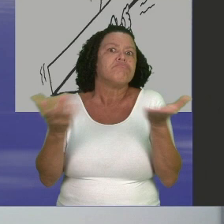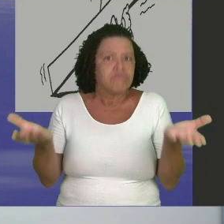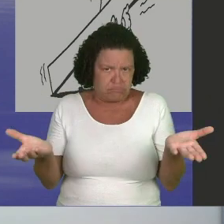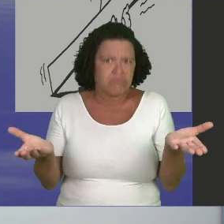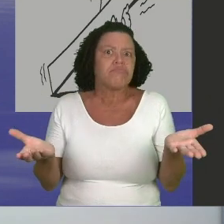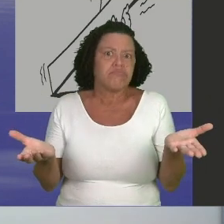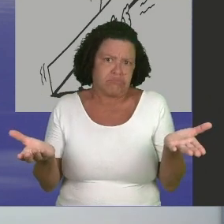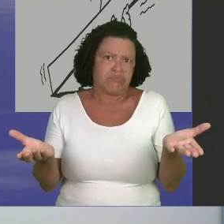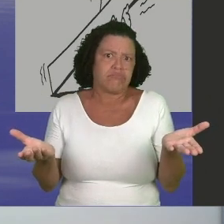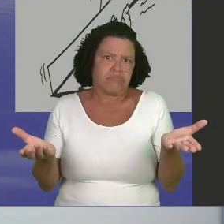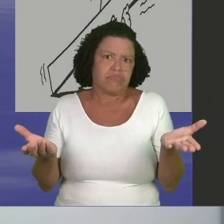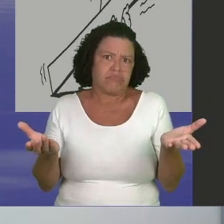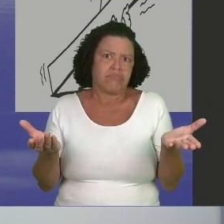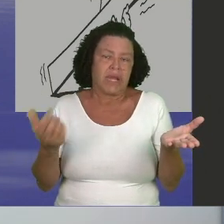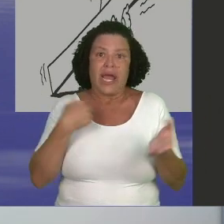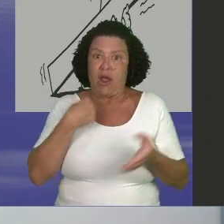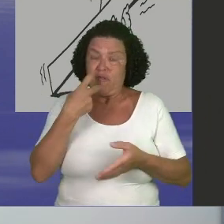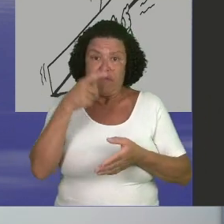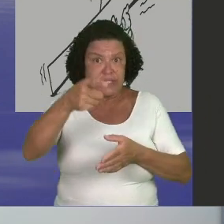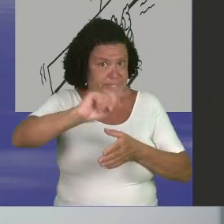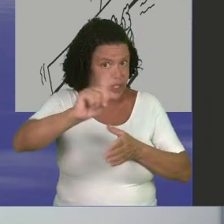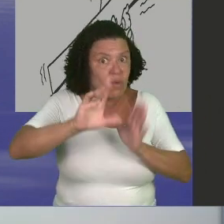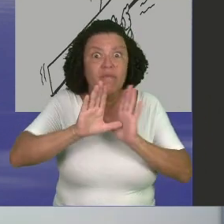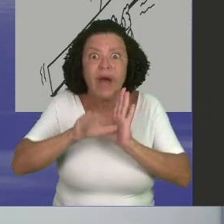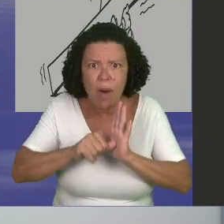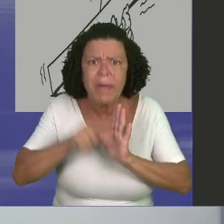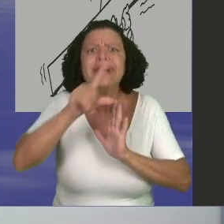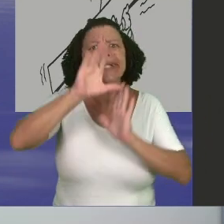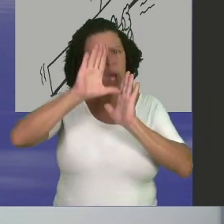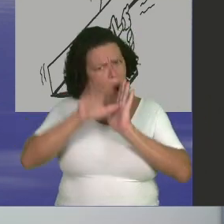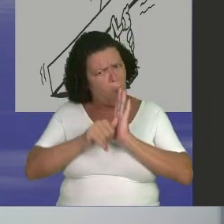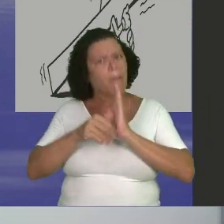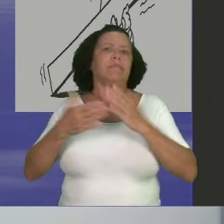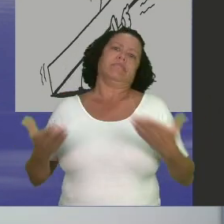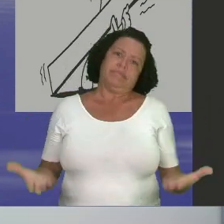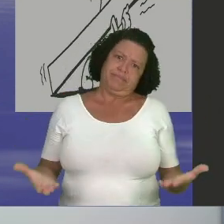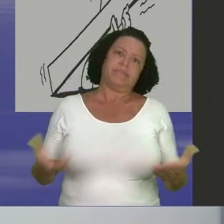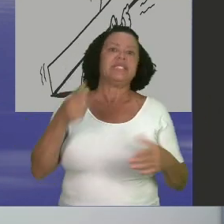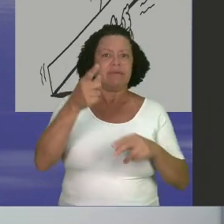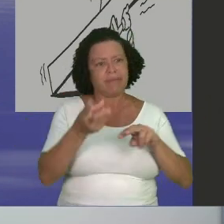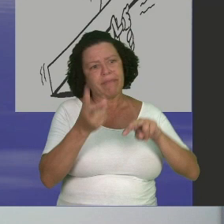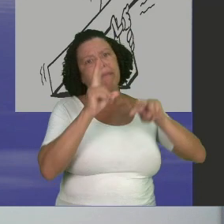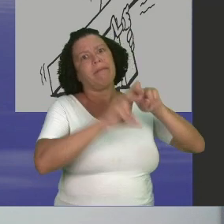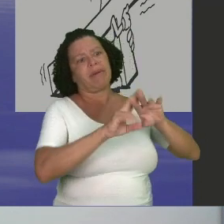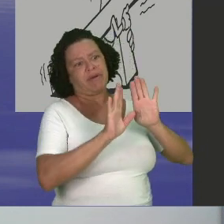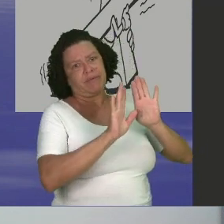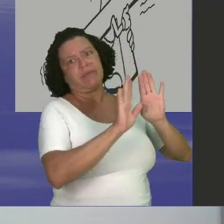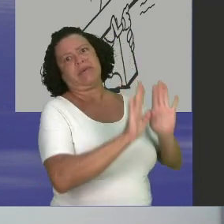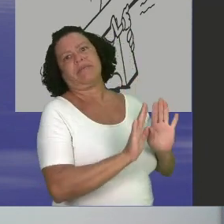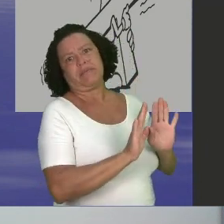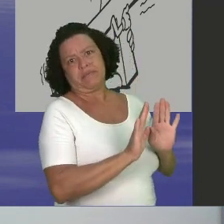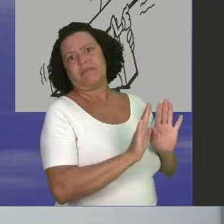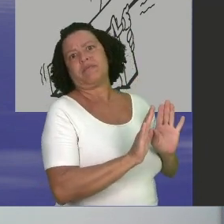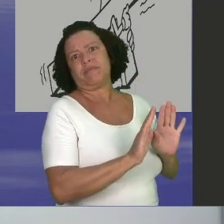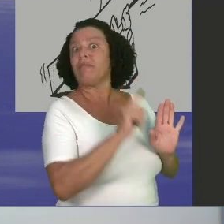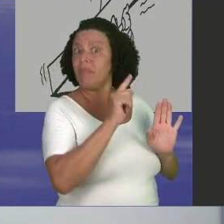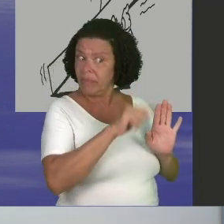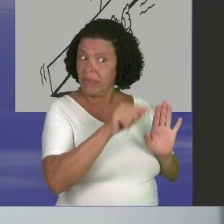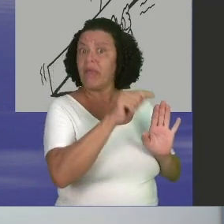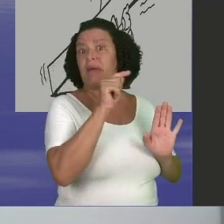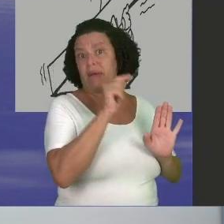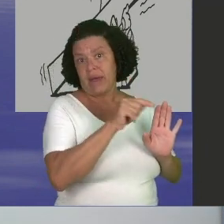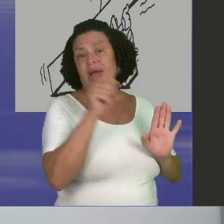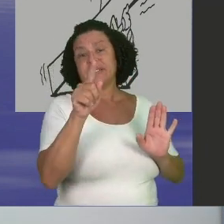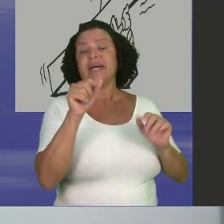vai furtar. Então, de alguma forma, a gente vai cumprir uma pena. Essa pena é o